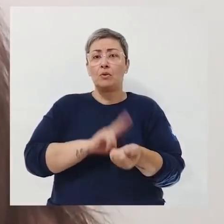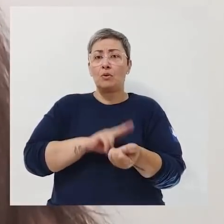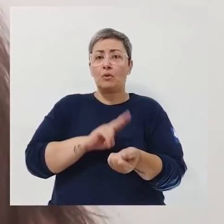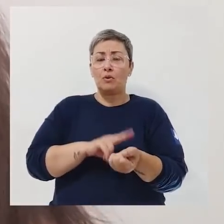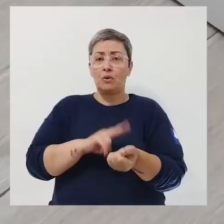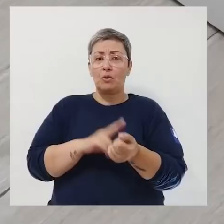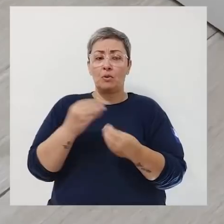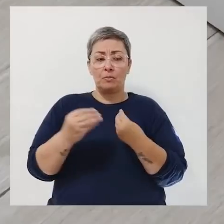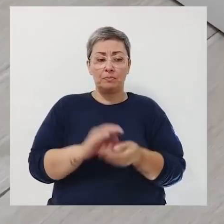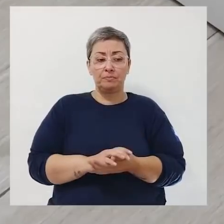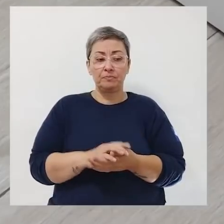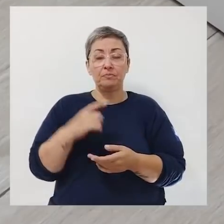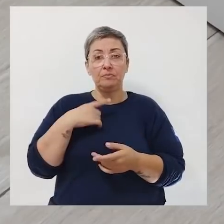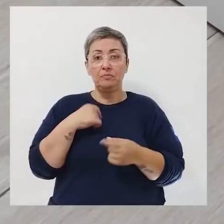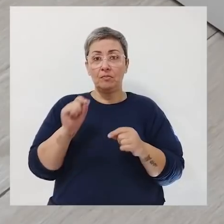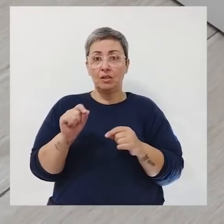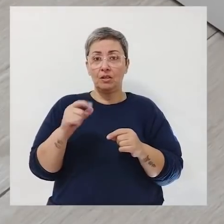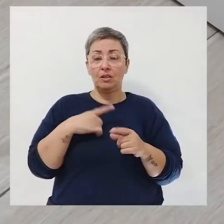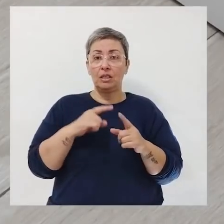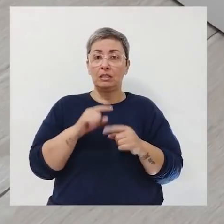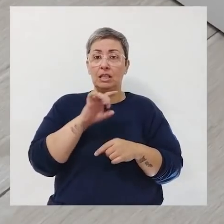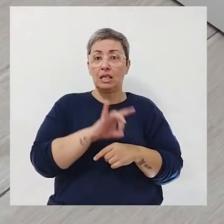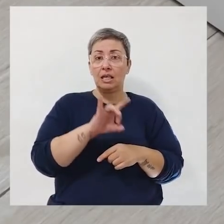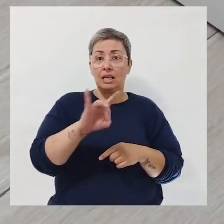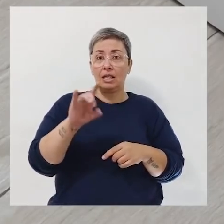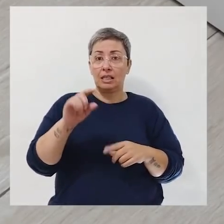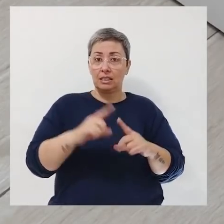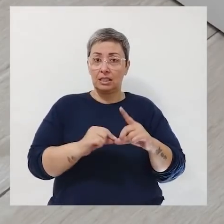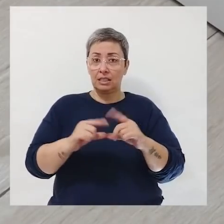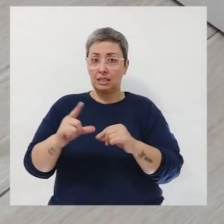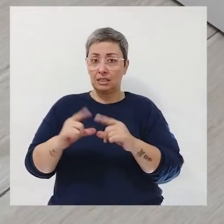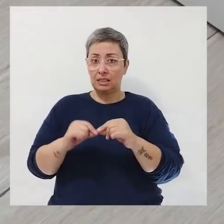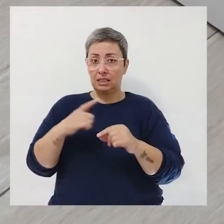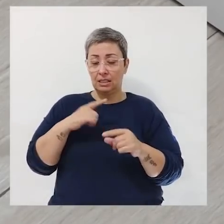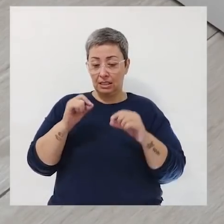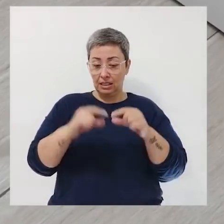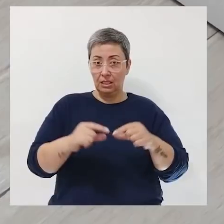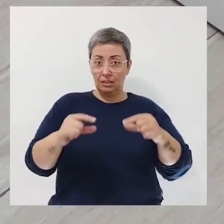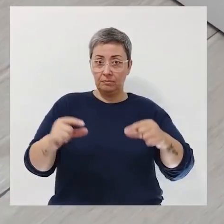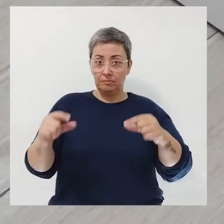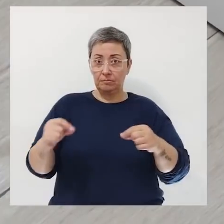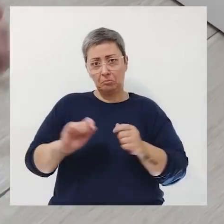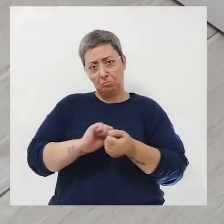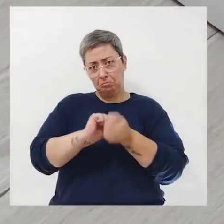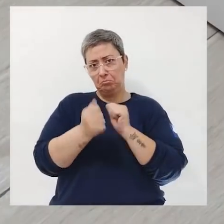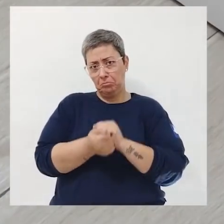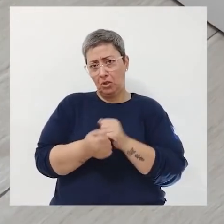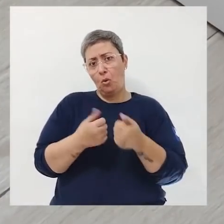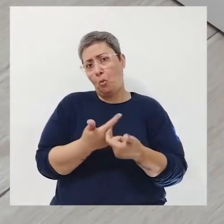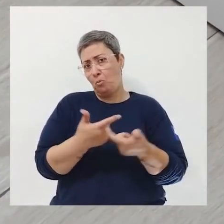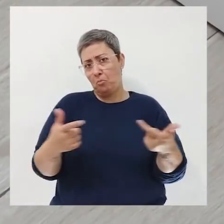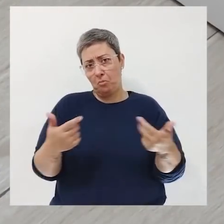o código para vocês. E nelas, cada estrelinha dessa que eu coloquei aqui, que vocês podem adaptar com